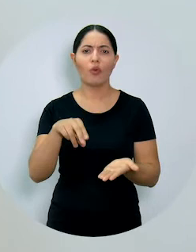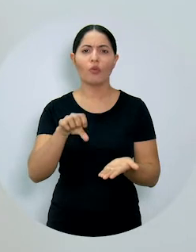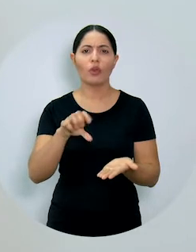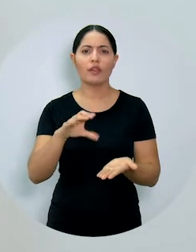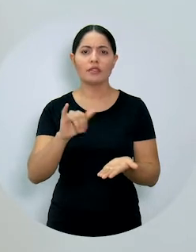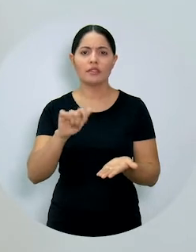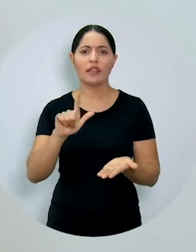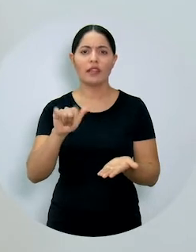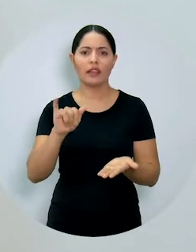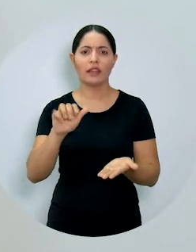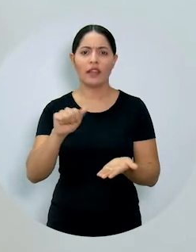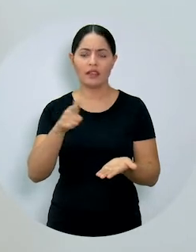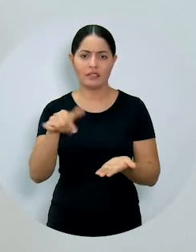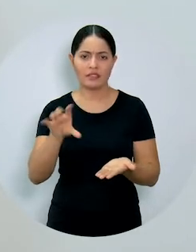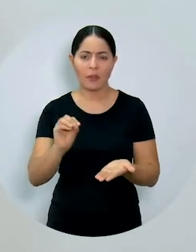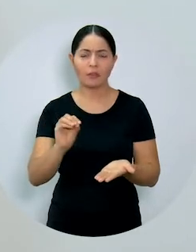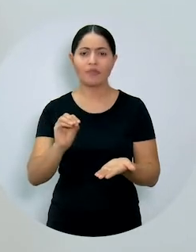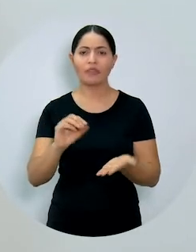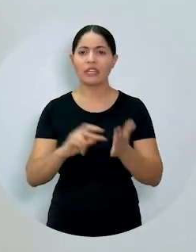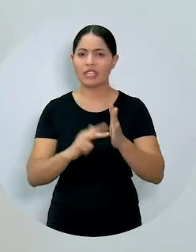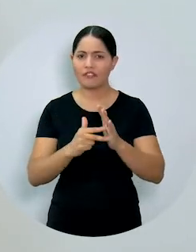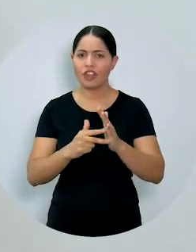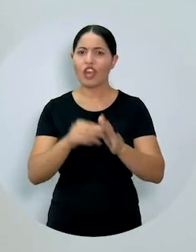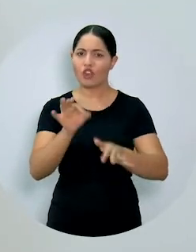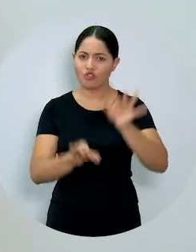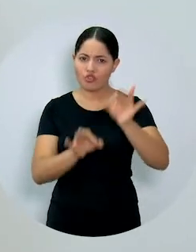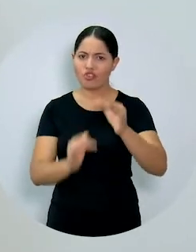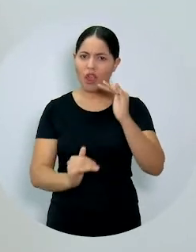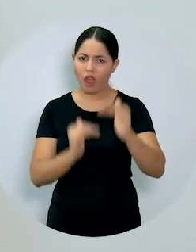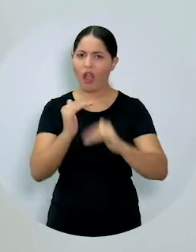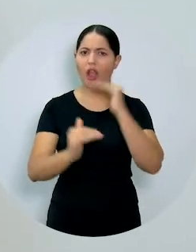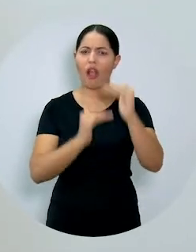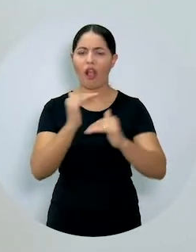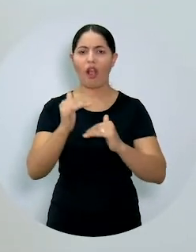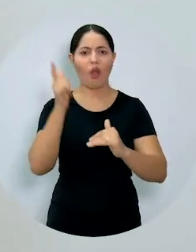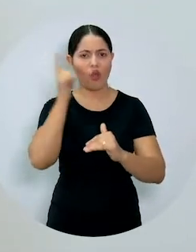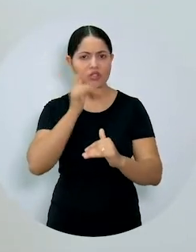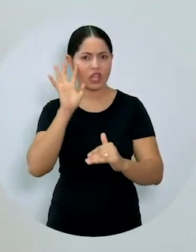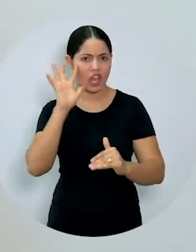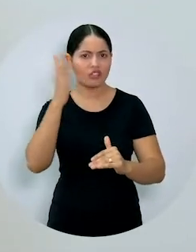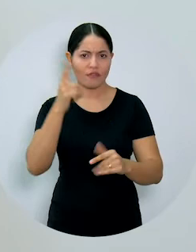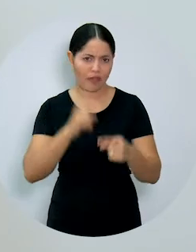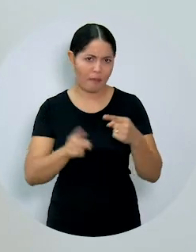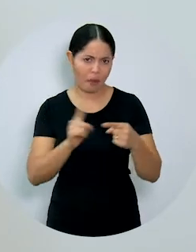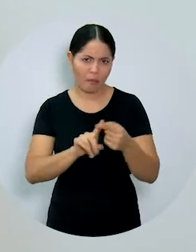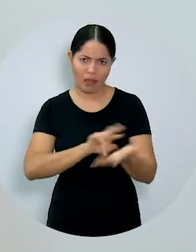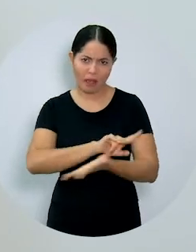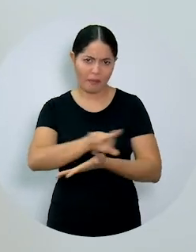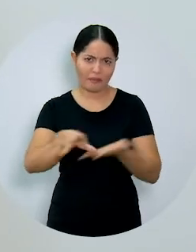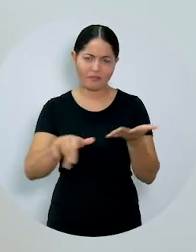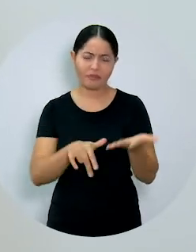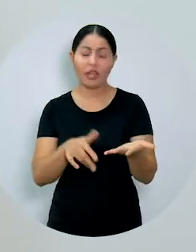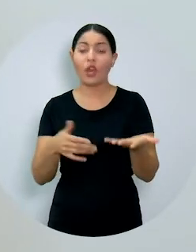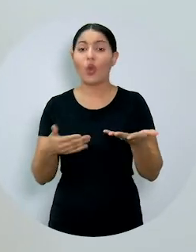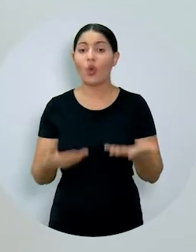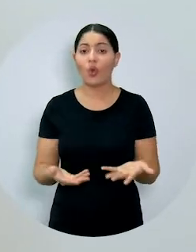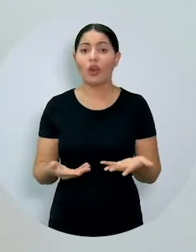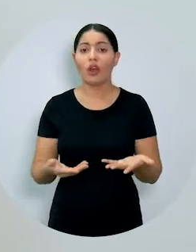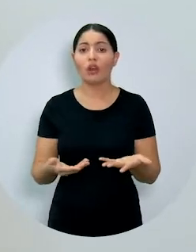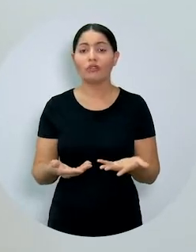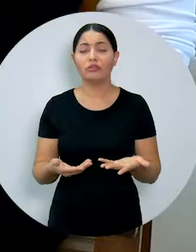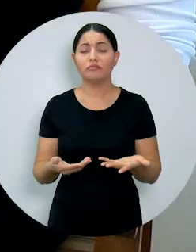desenvolvimento grande de uma justiça, de soluções que